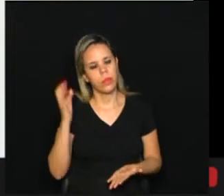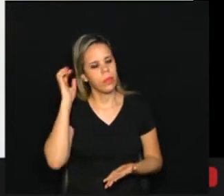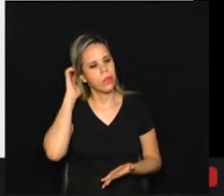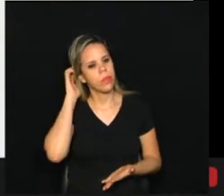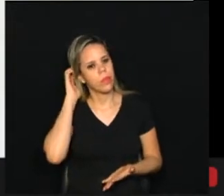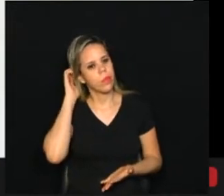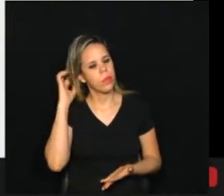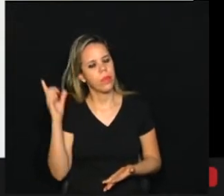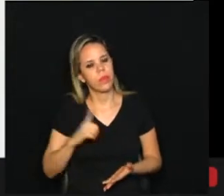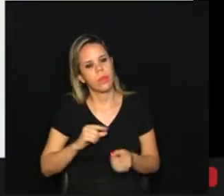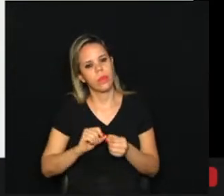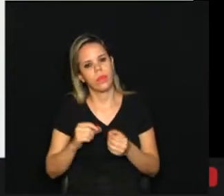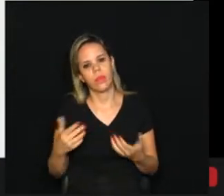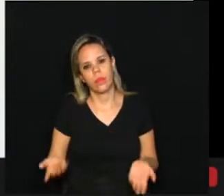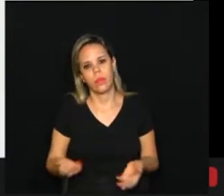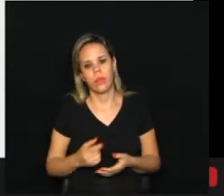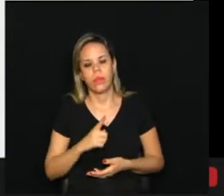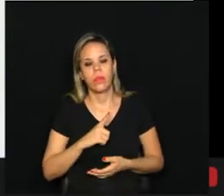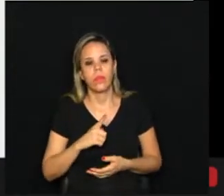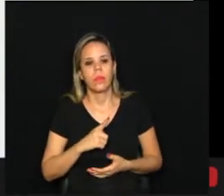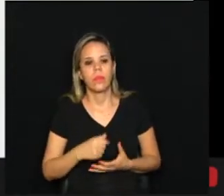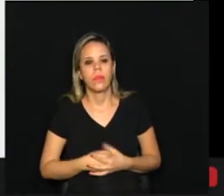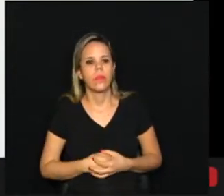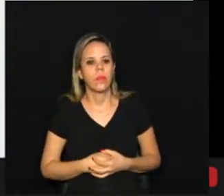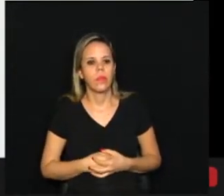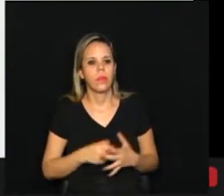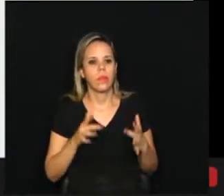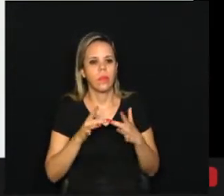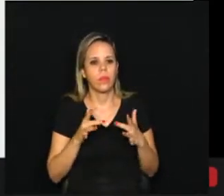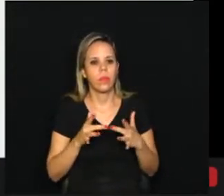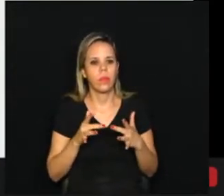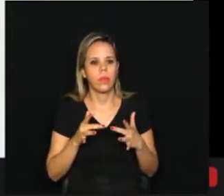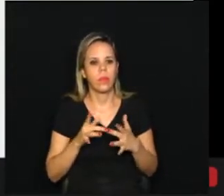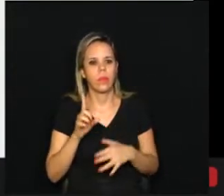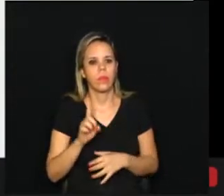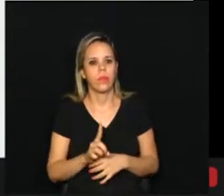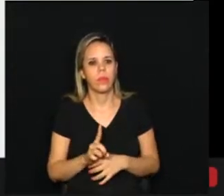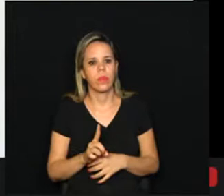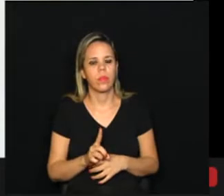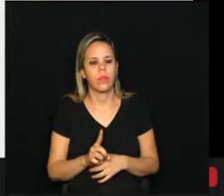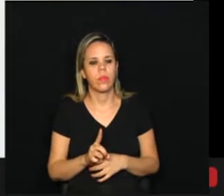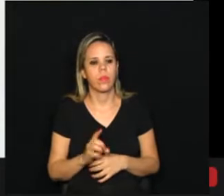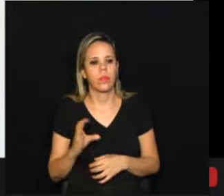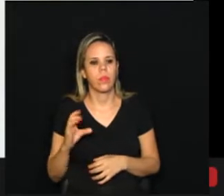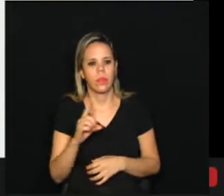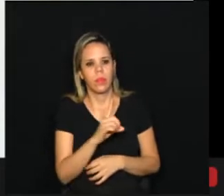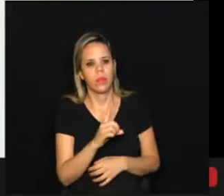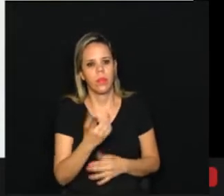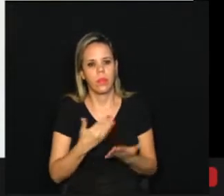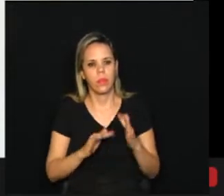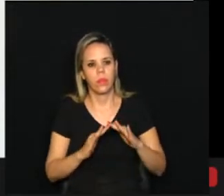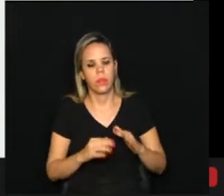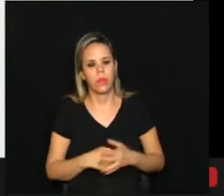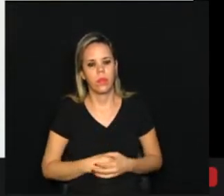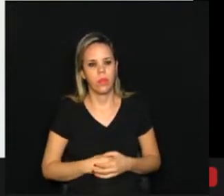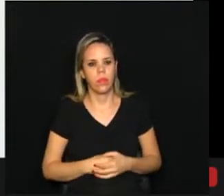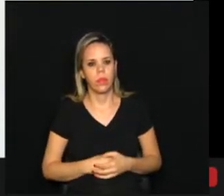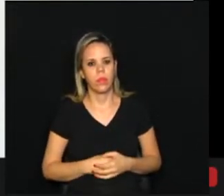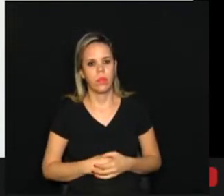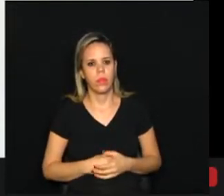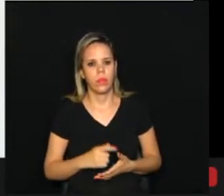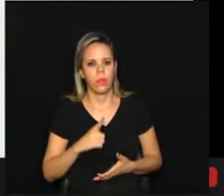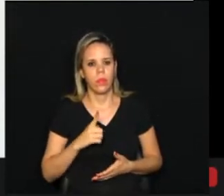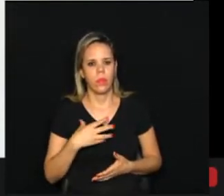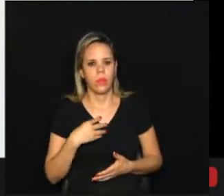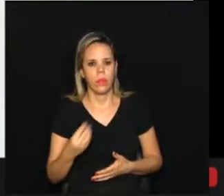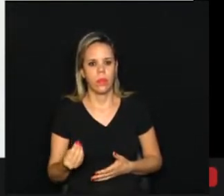que tivesse feito isso. Eu tenho os contatos tanto da diretora como da coordenadora da escola, por inclusive ter um